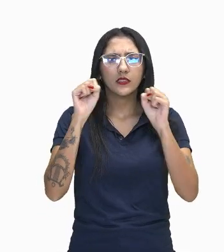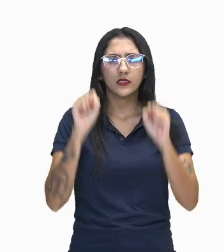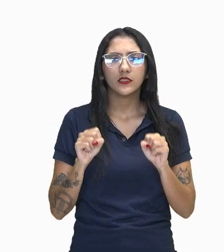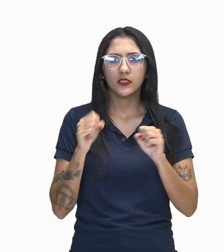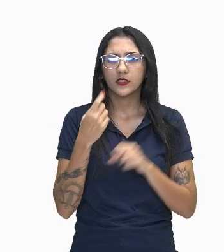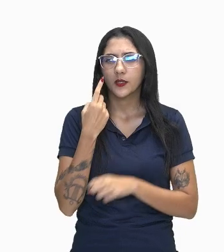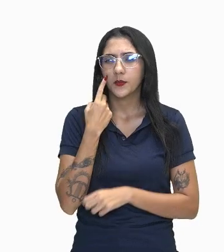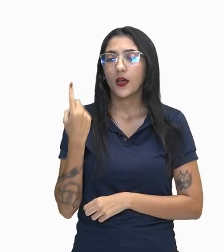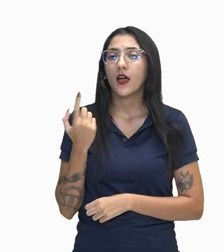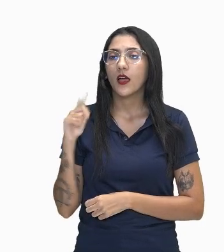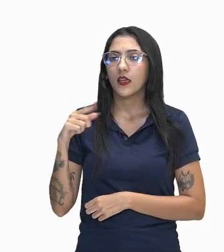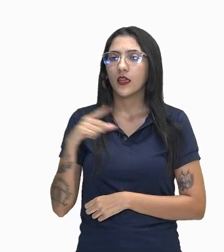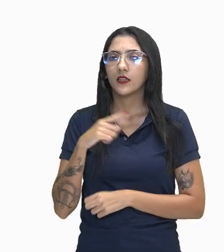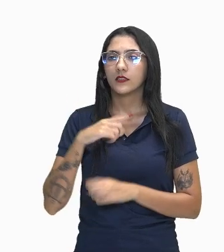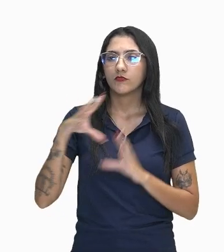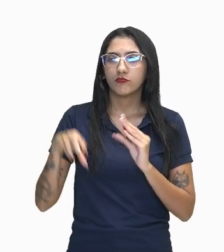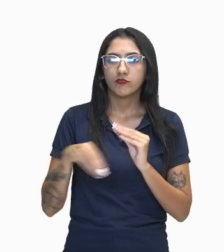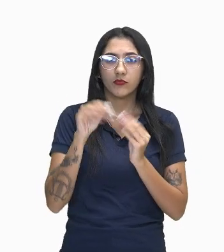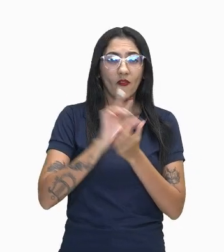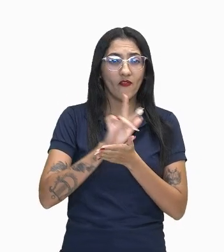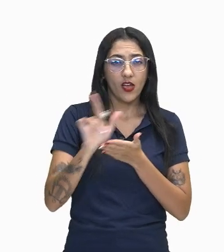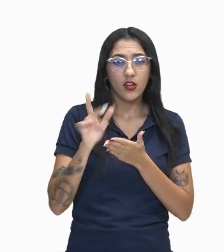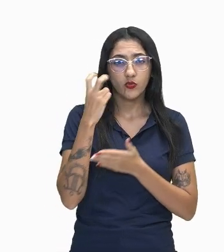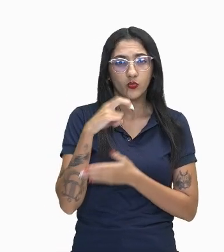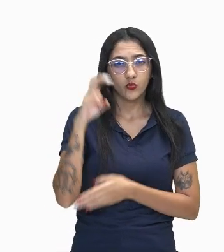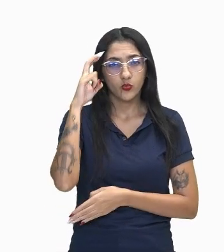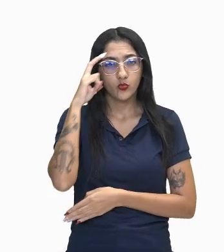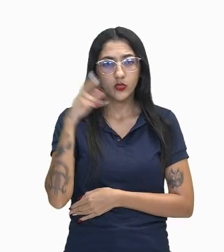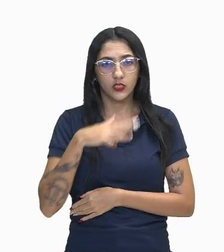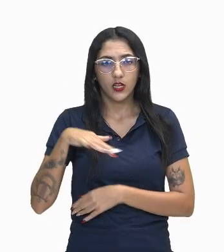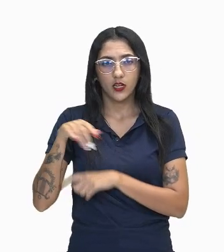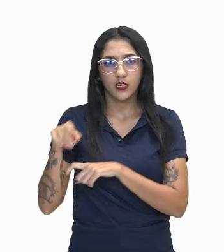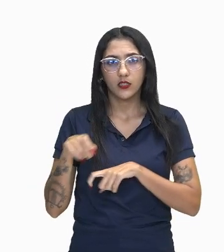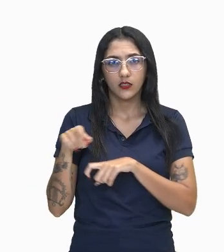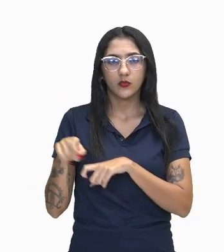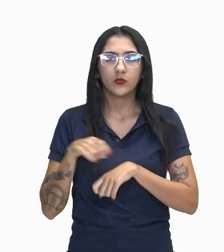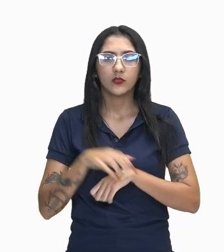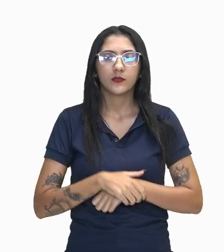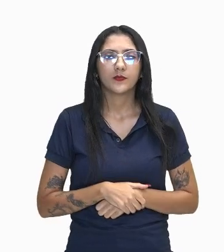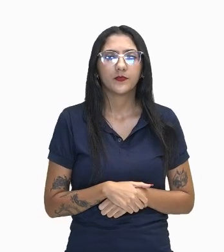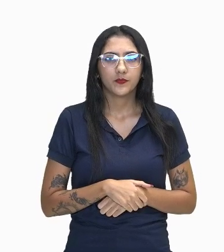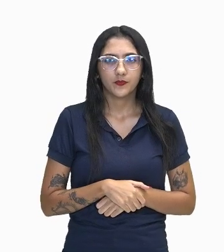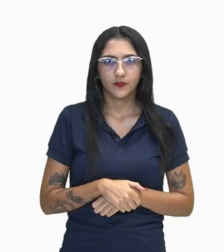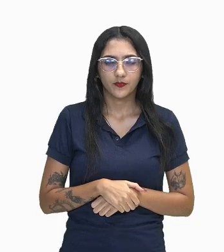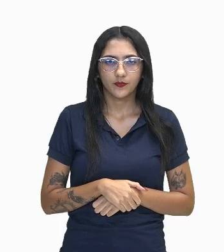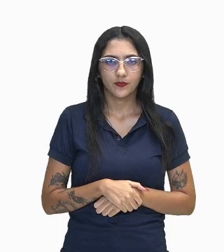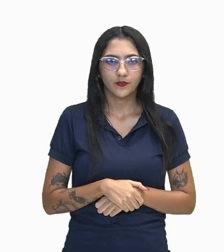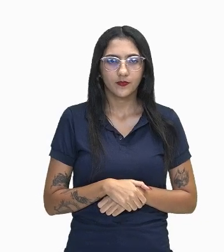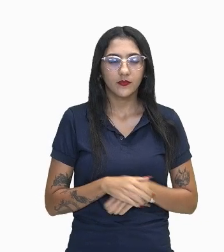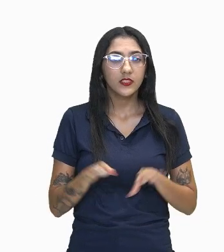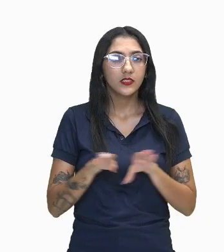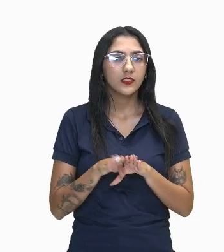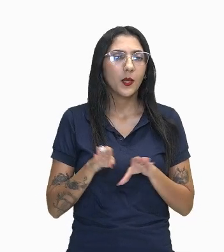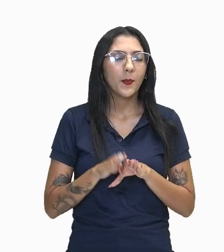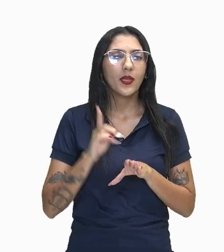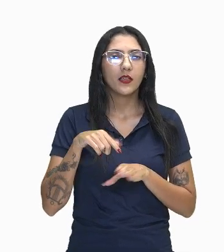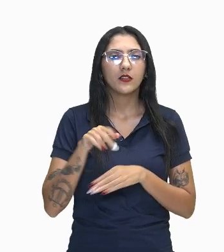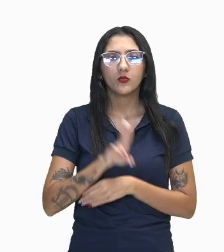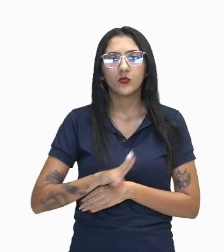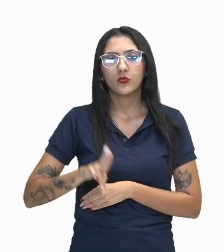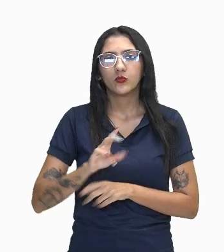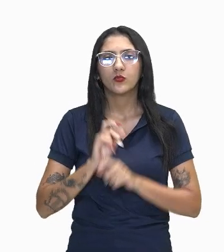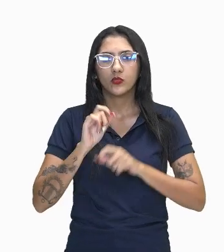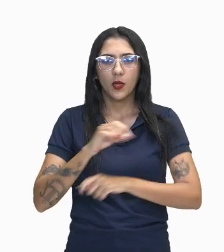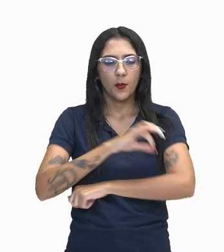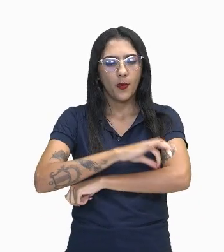gente, integram aí culturas agrícolas, né, com o surgimento ali, a plantação